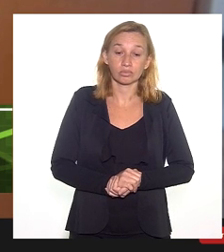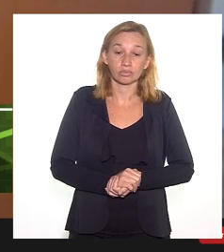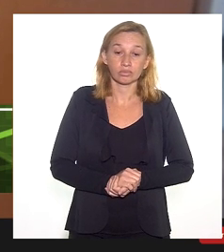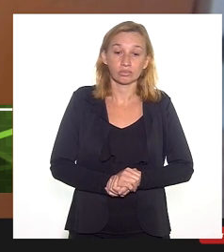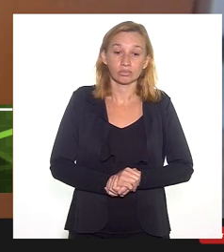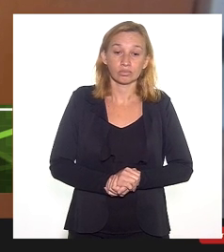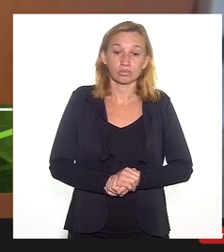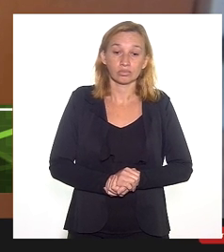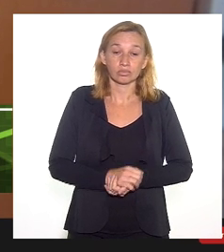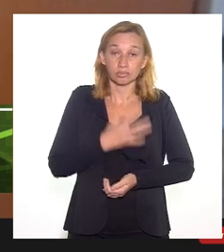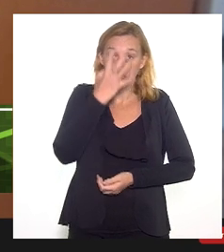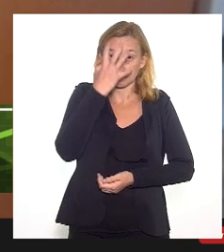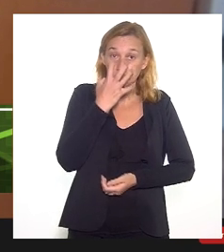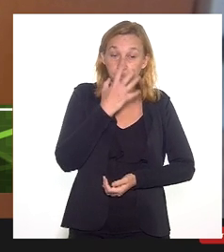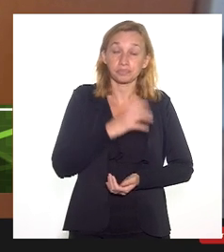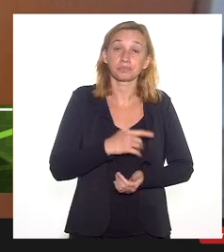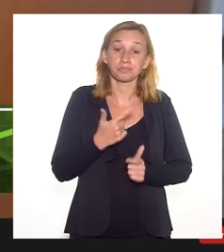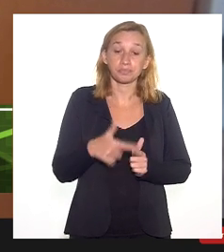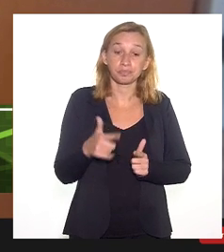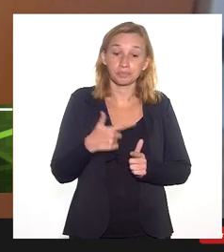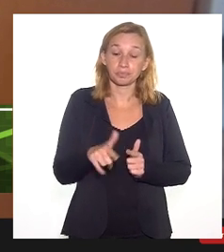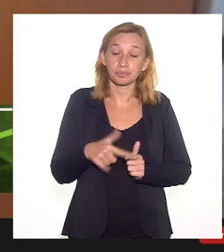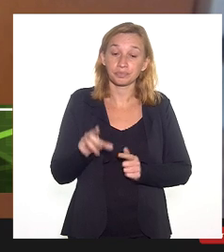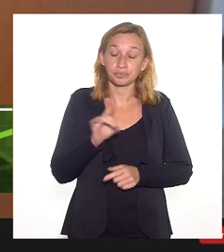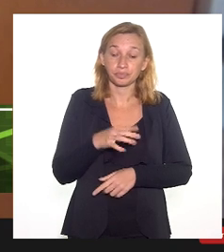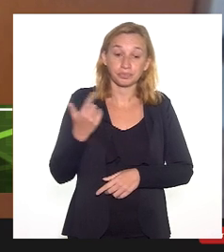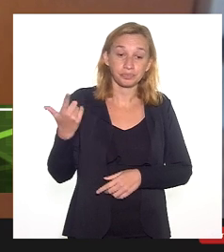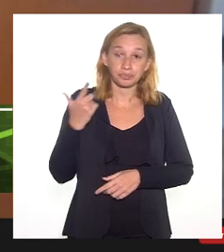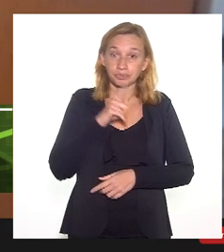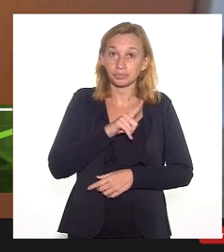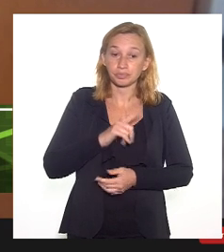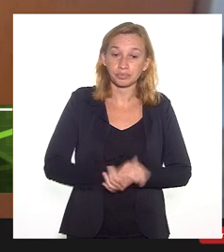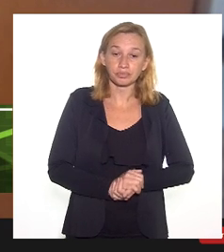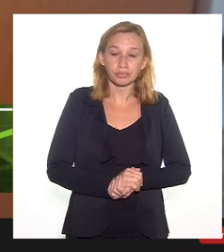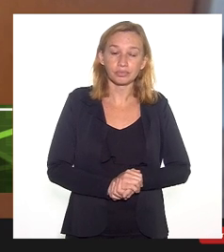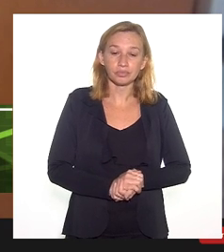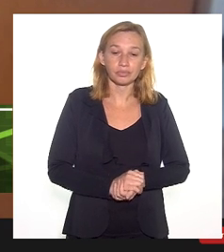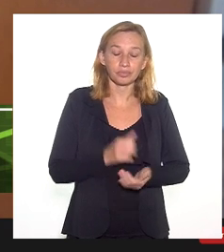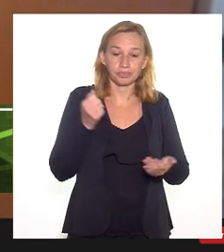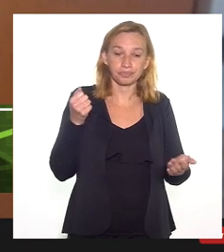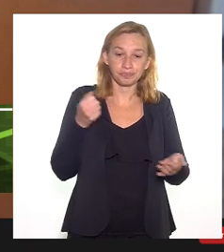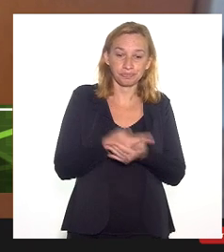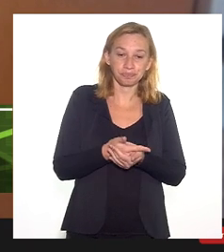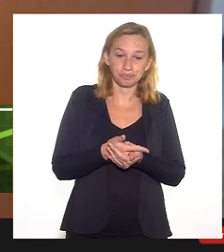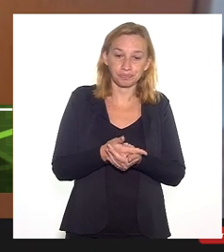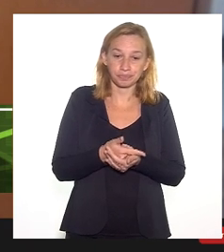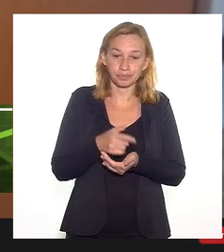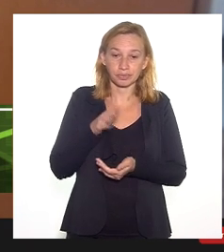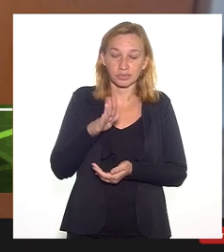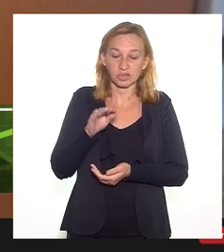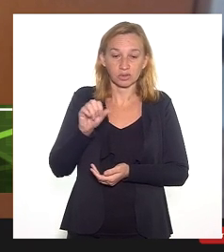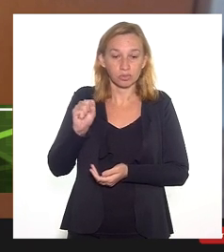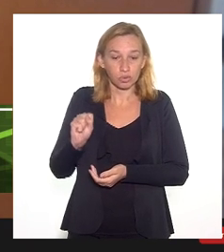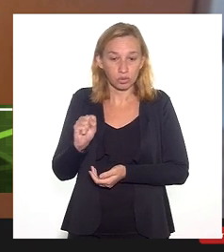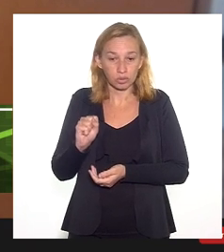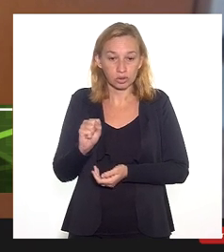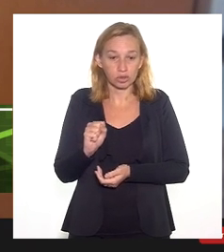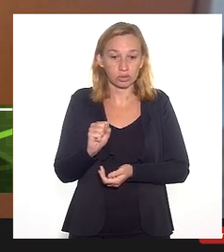e que só conseguimos fazer o pagamento das bolsas permanência